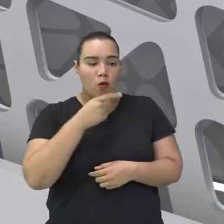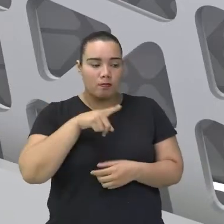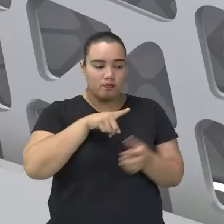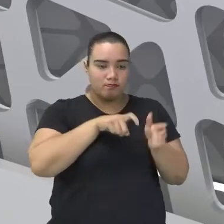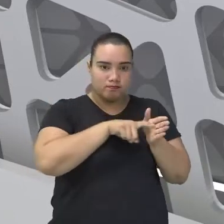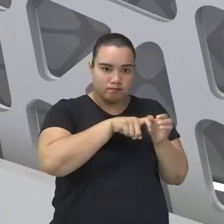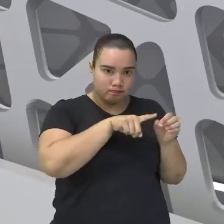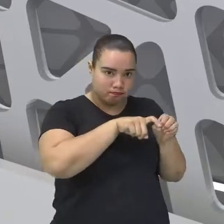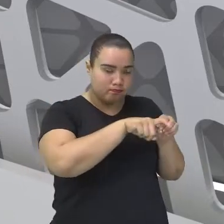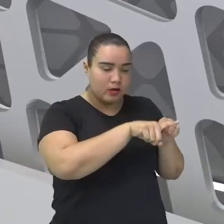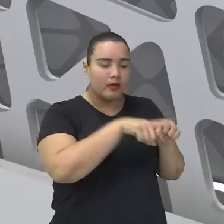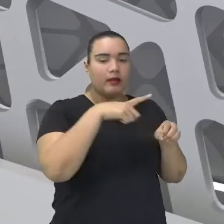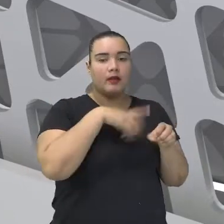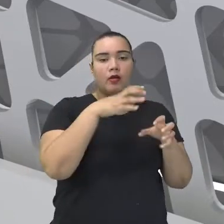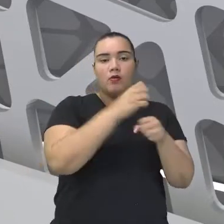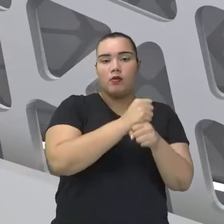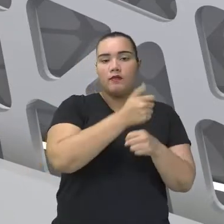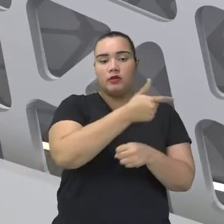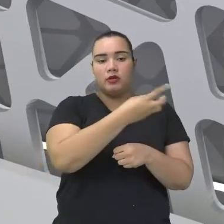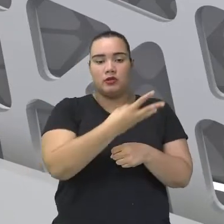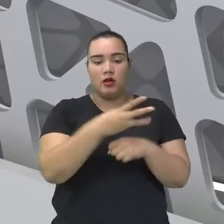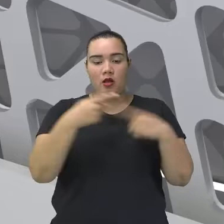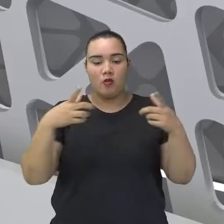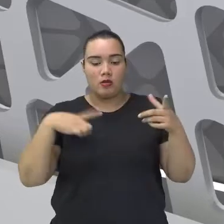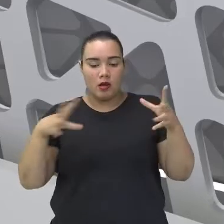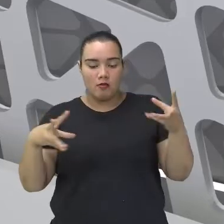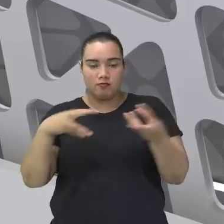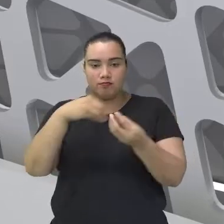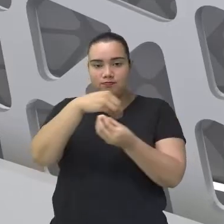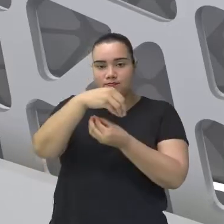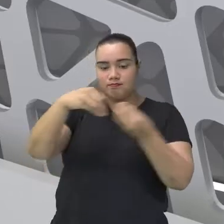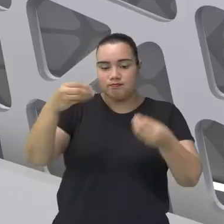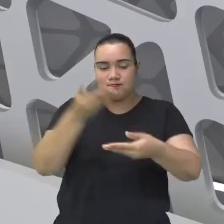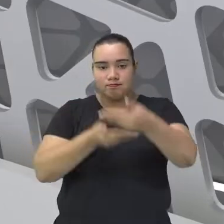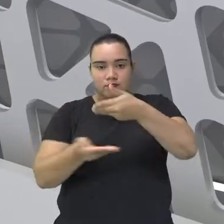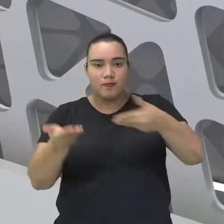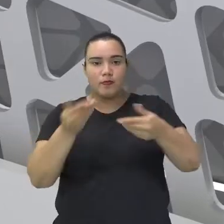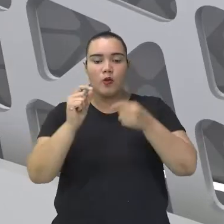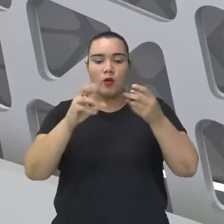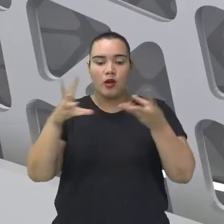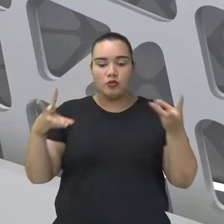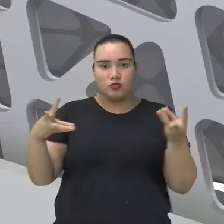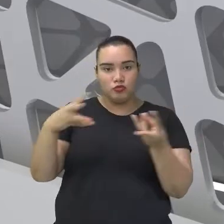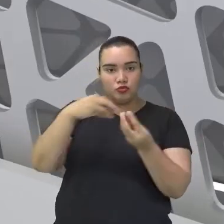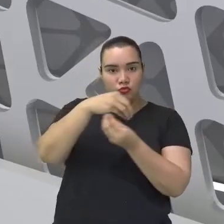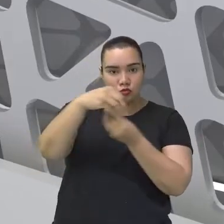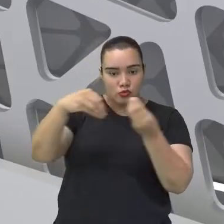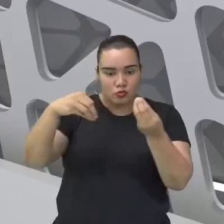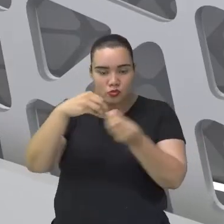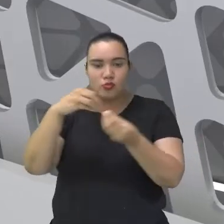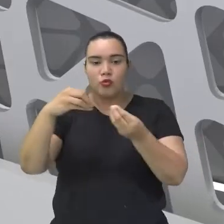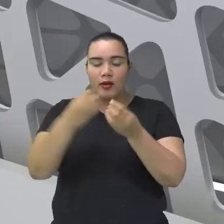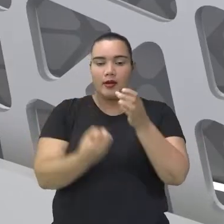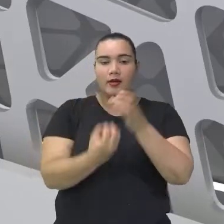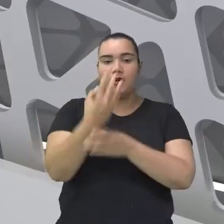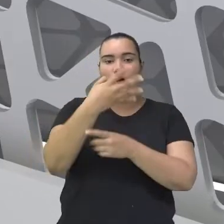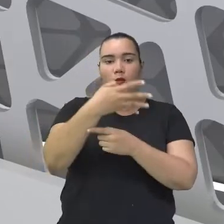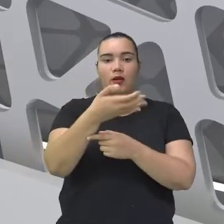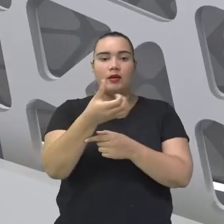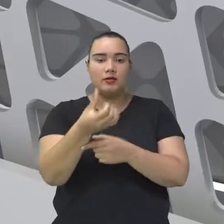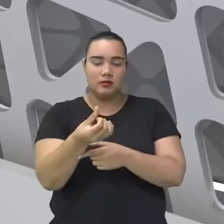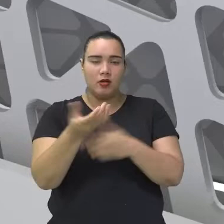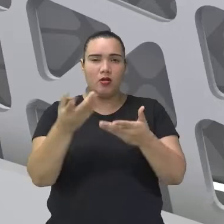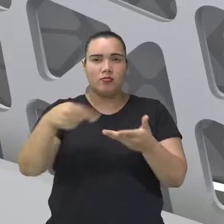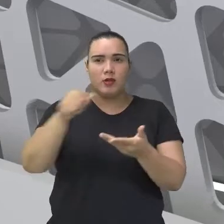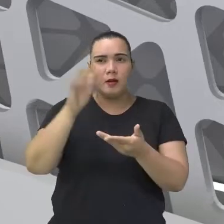cromossomos vão começar a interagir e formar 46. Imaginem essas